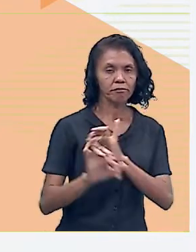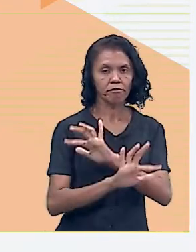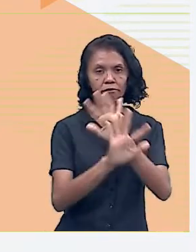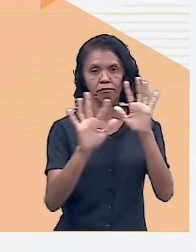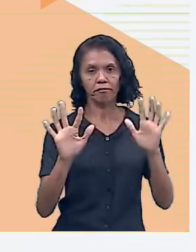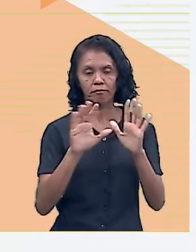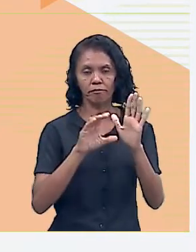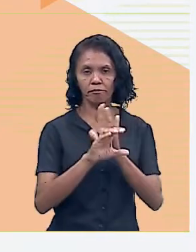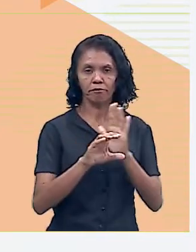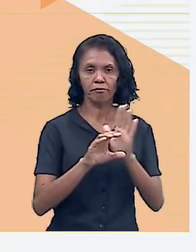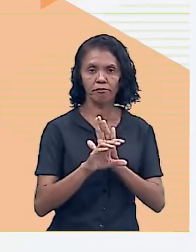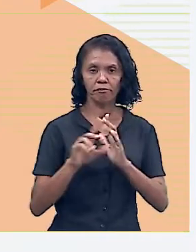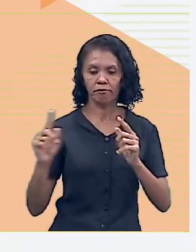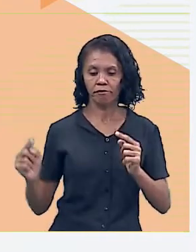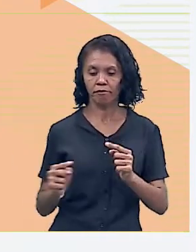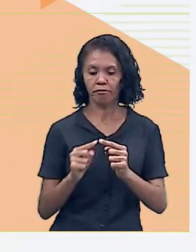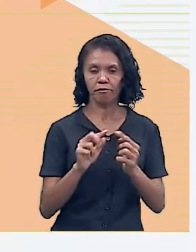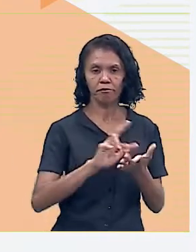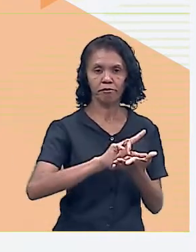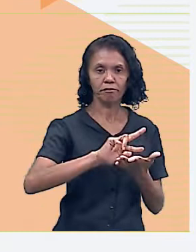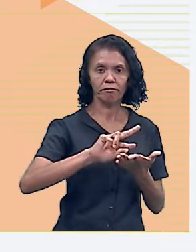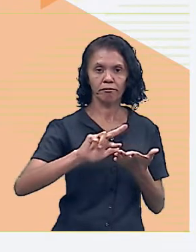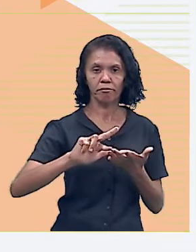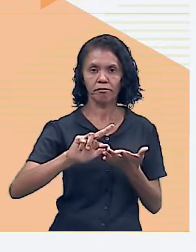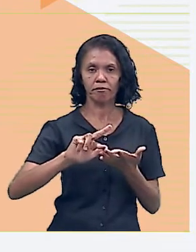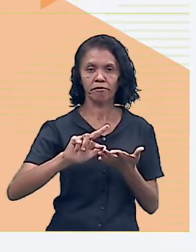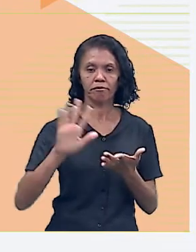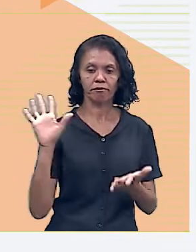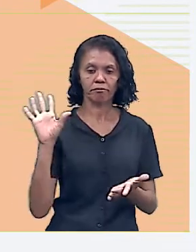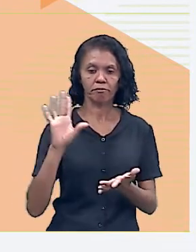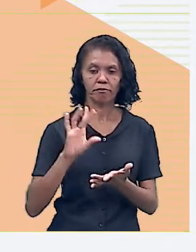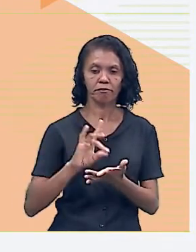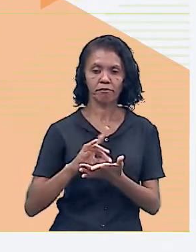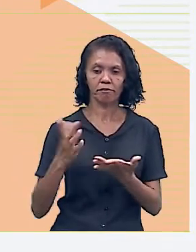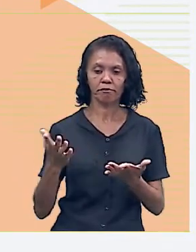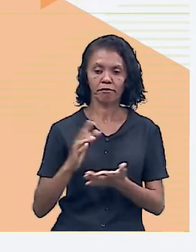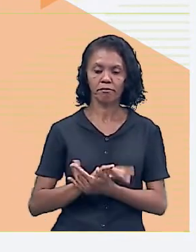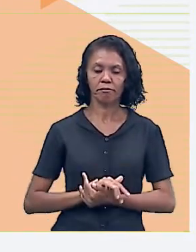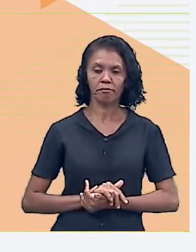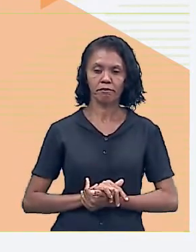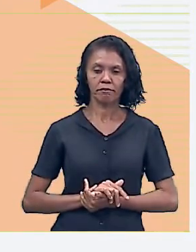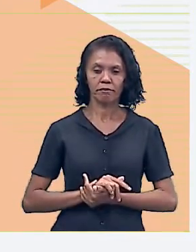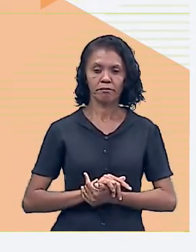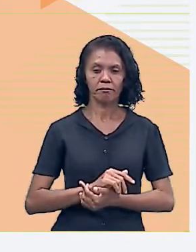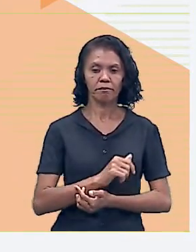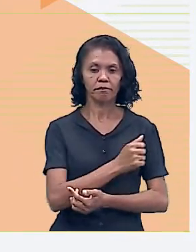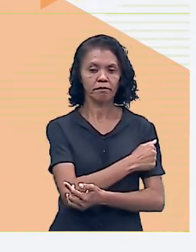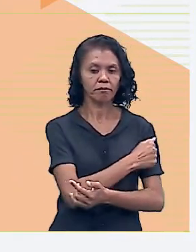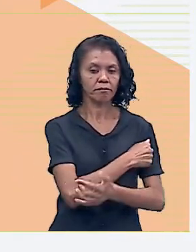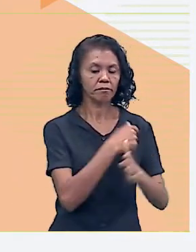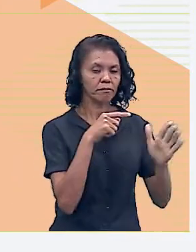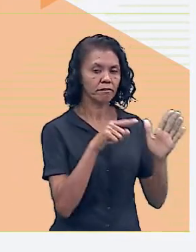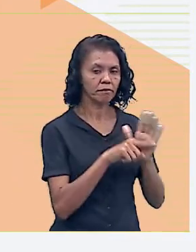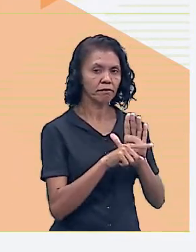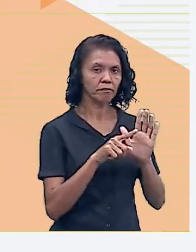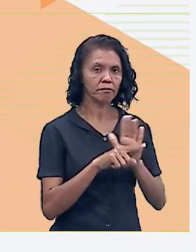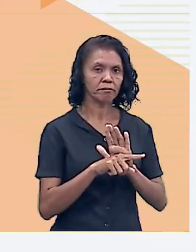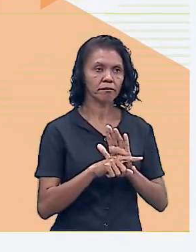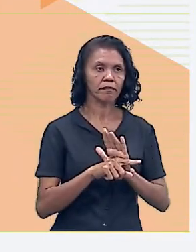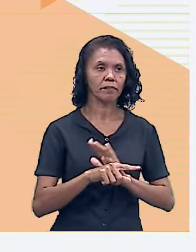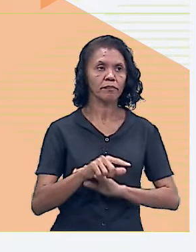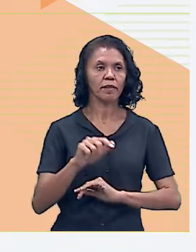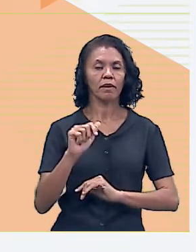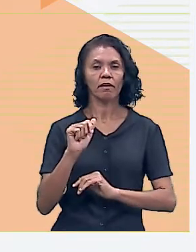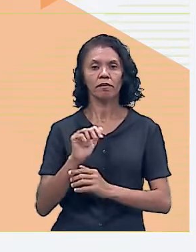que é para que Ele vale como repertório legítimo beleza galera aqui Professor o que leva o aluno a fuga ao tema